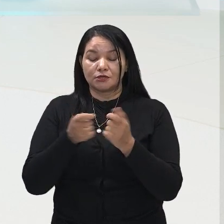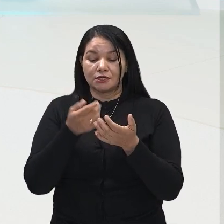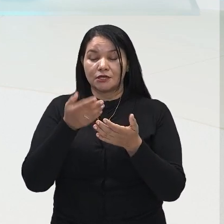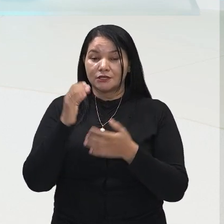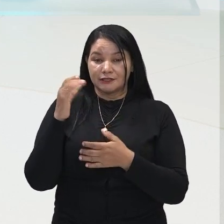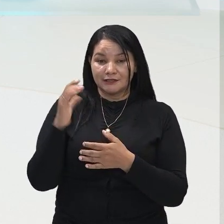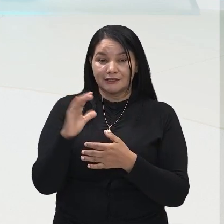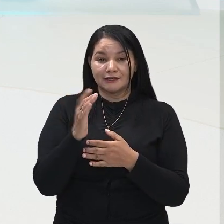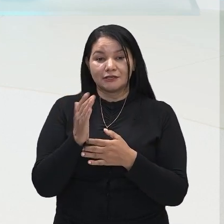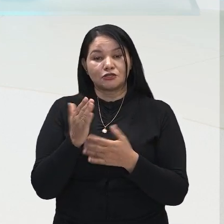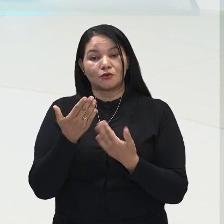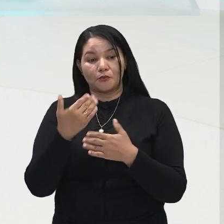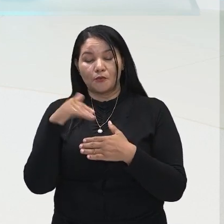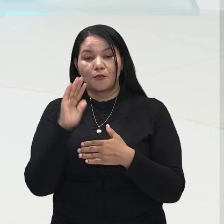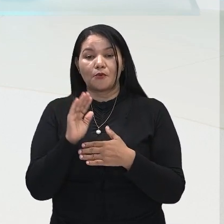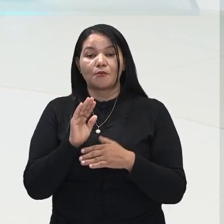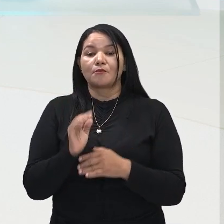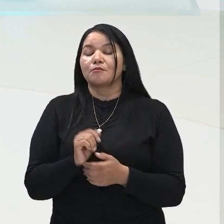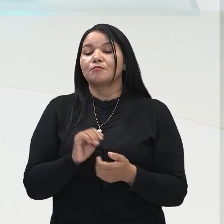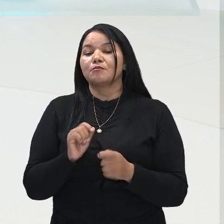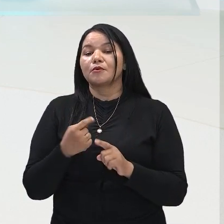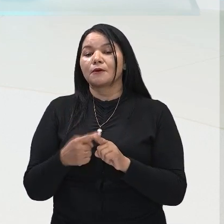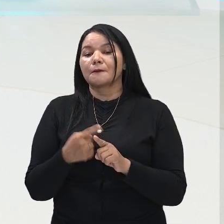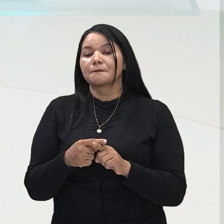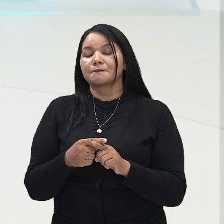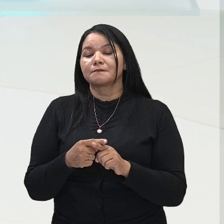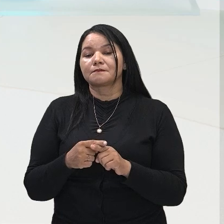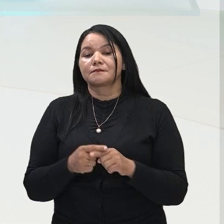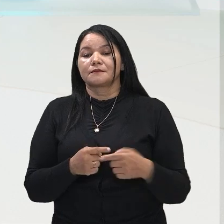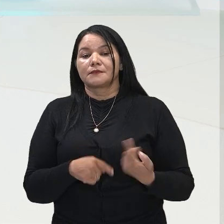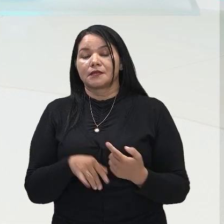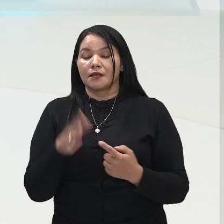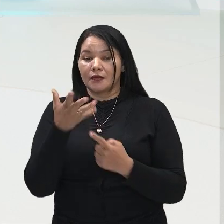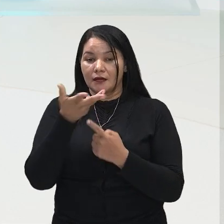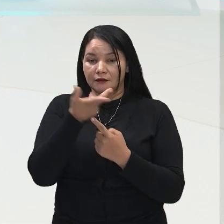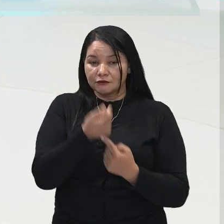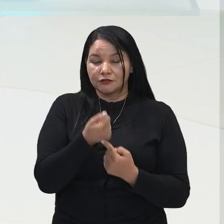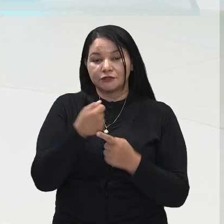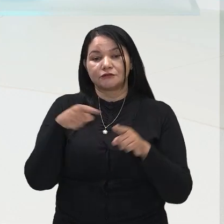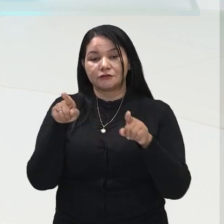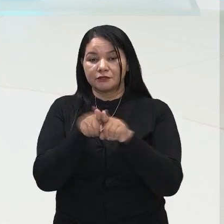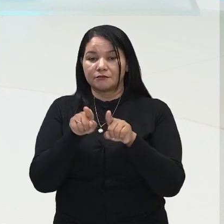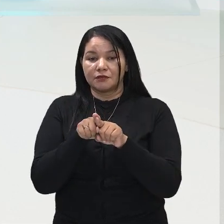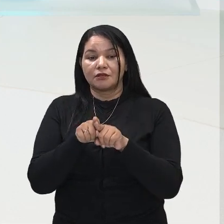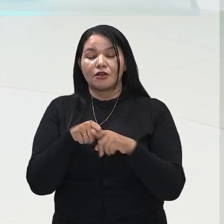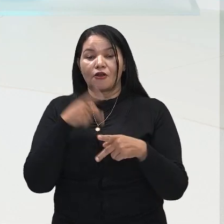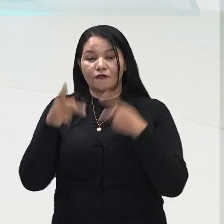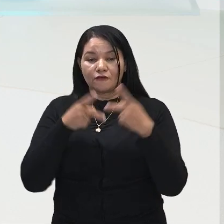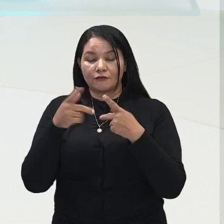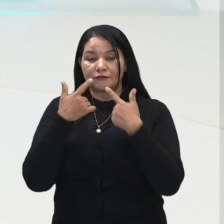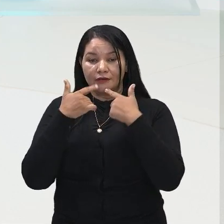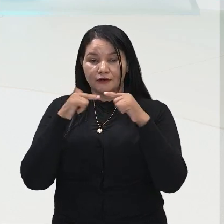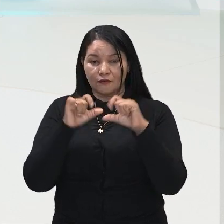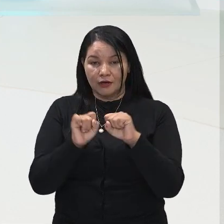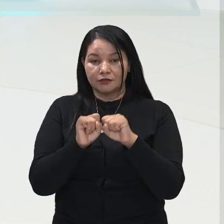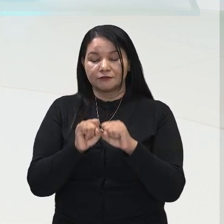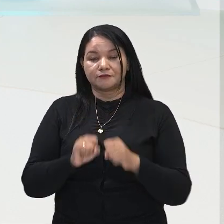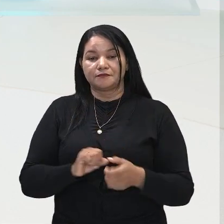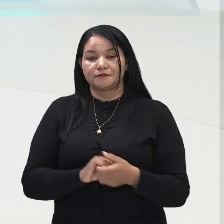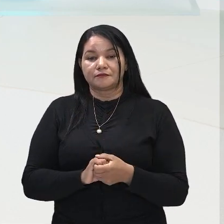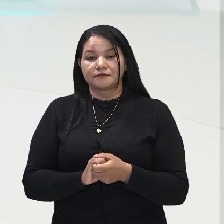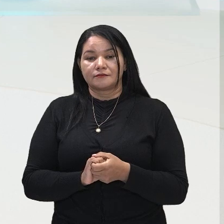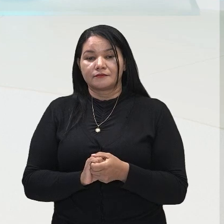maior. Quanto à questão artística, vamos falar das linguagens, mas esse não